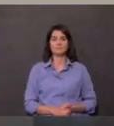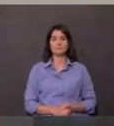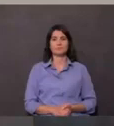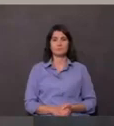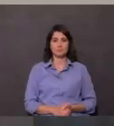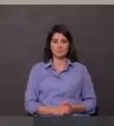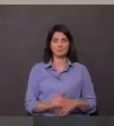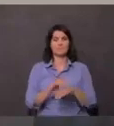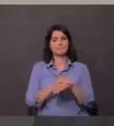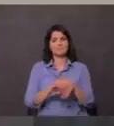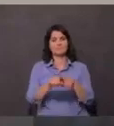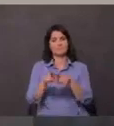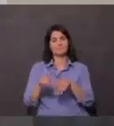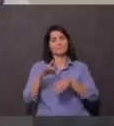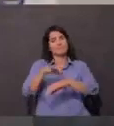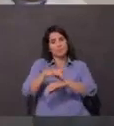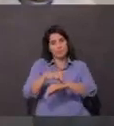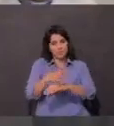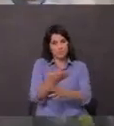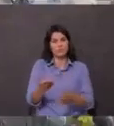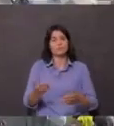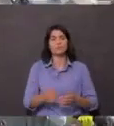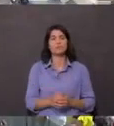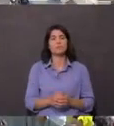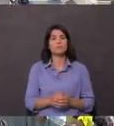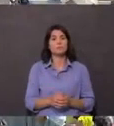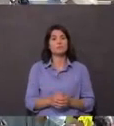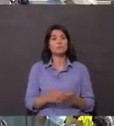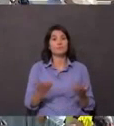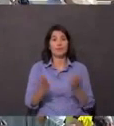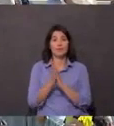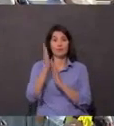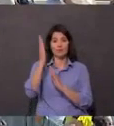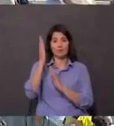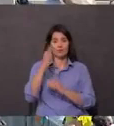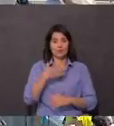Queridos irmãos doentes, quereis oferecer-vos a Deus?